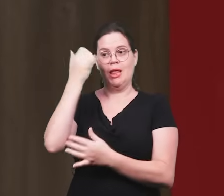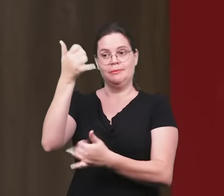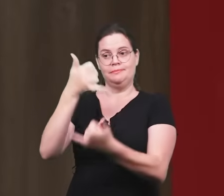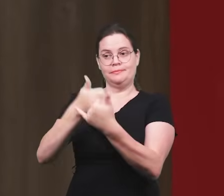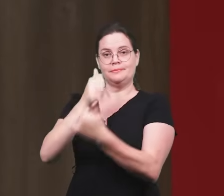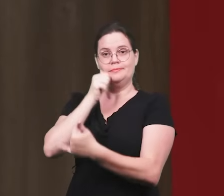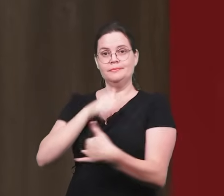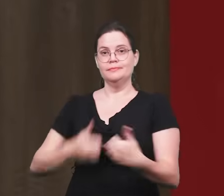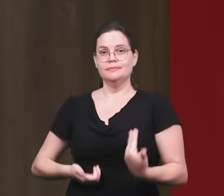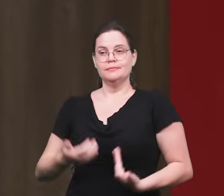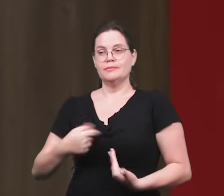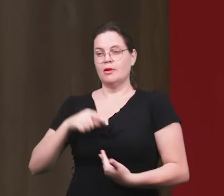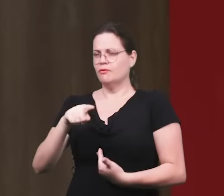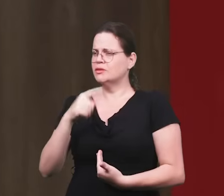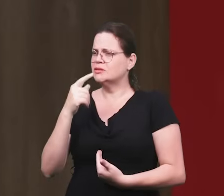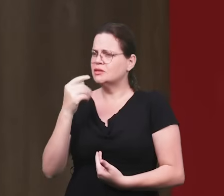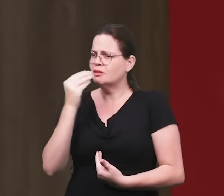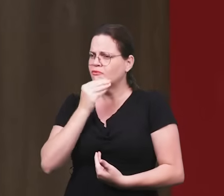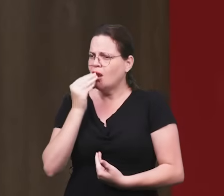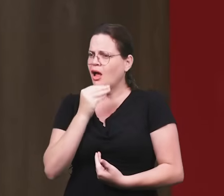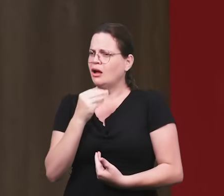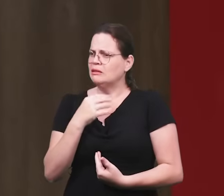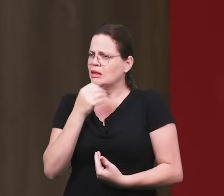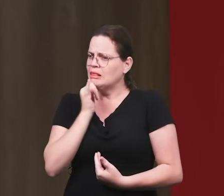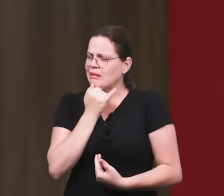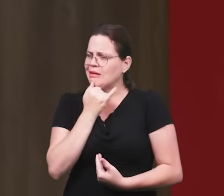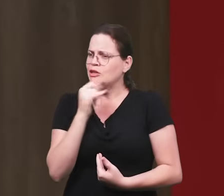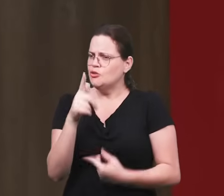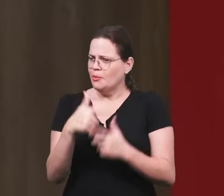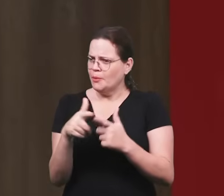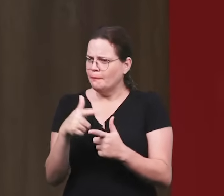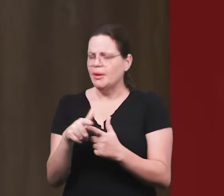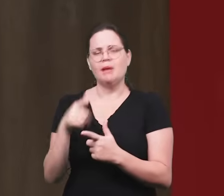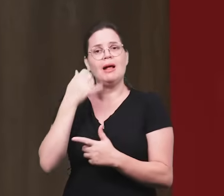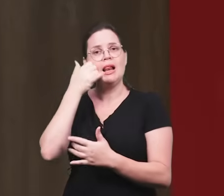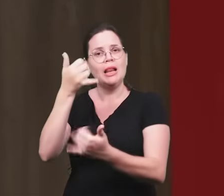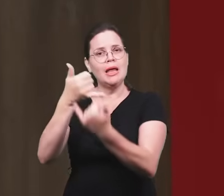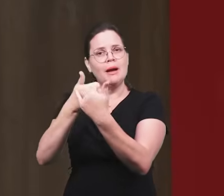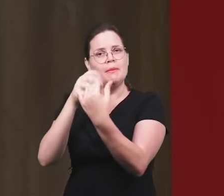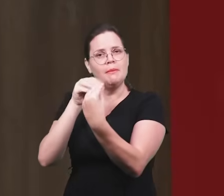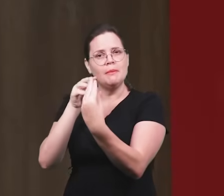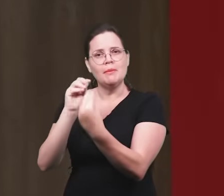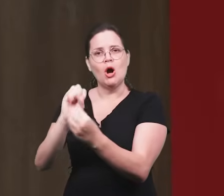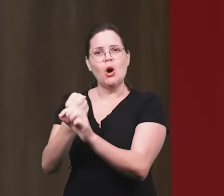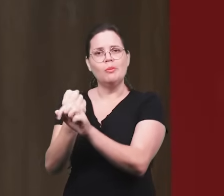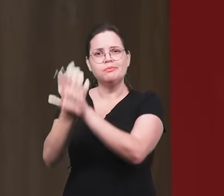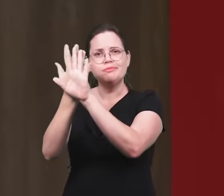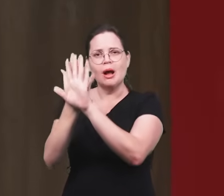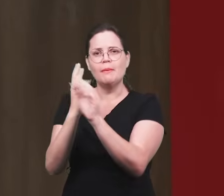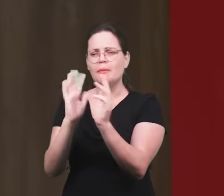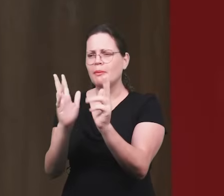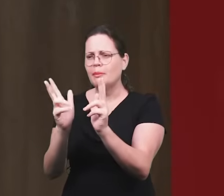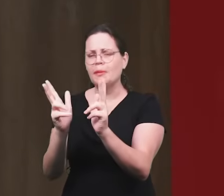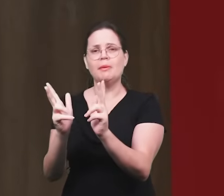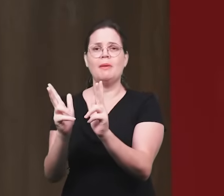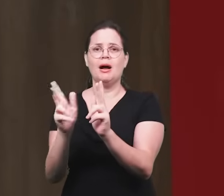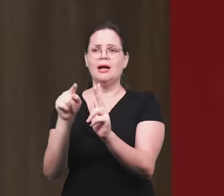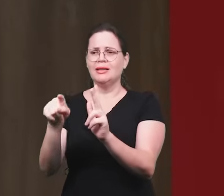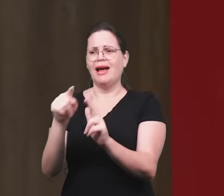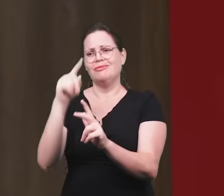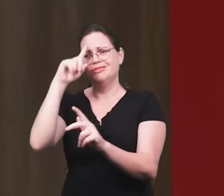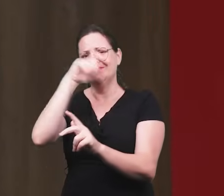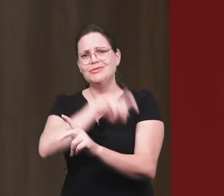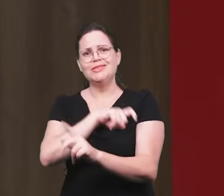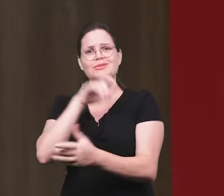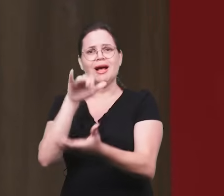para uma irmã que está mais desanimada, que está passando por um problema sério, às vezes na vida profissional, no casamento. Aquele momento ali que você